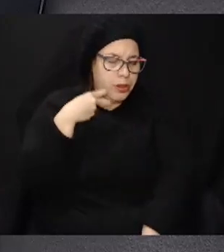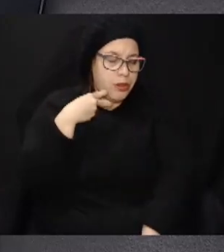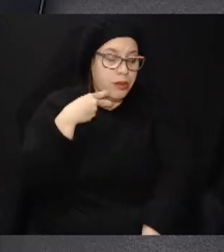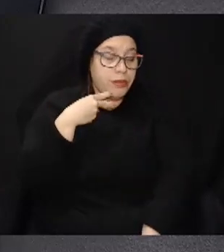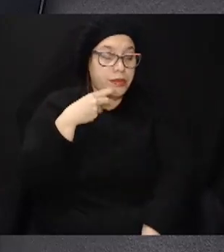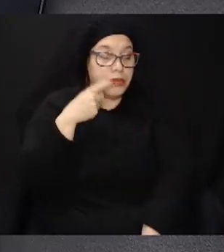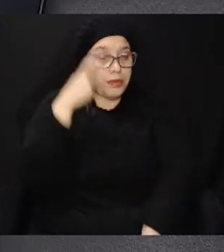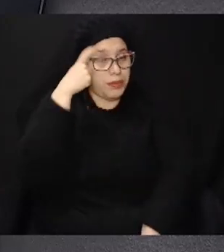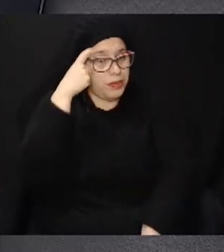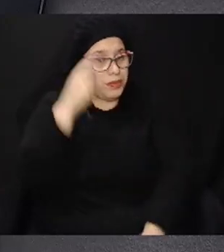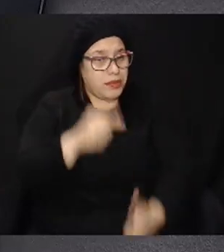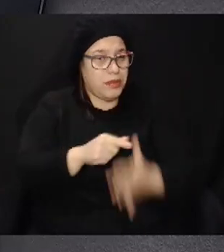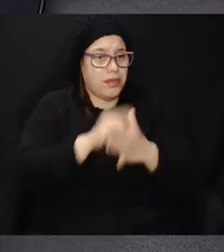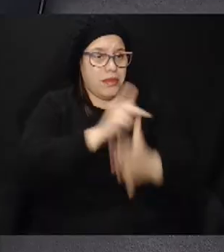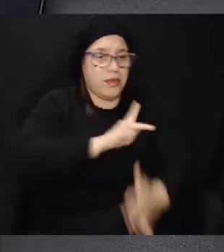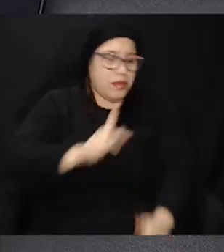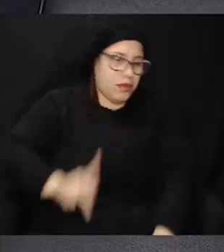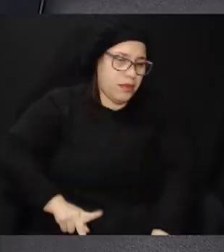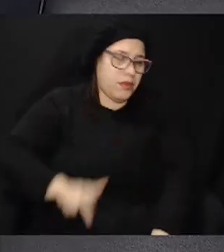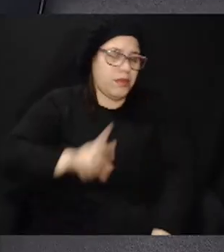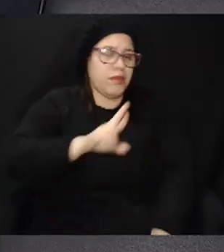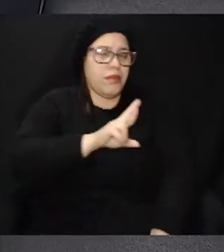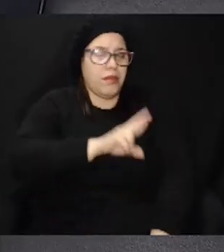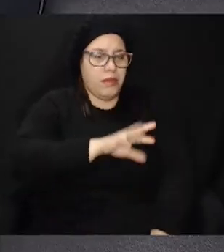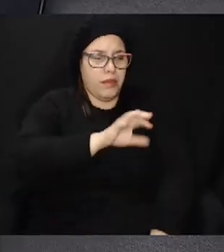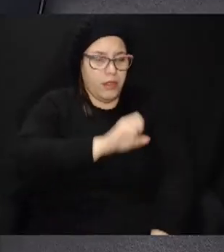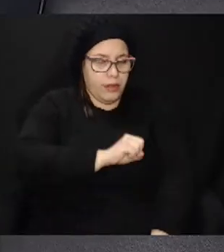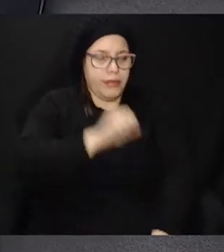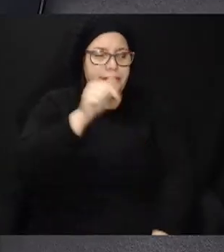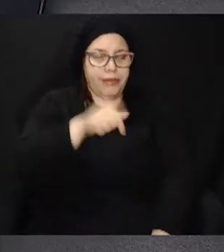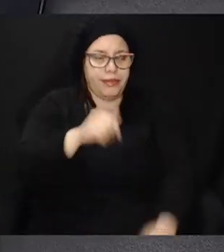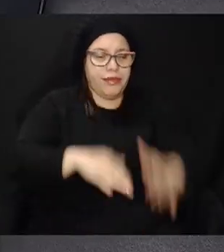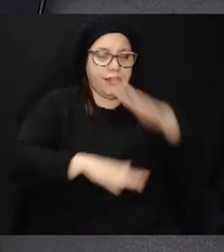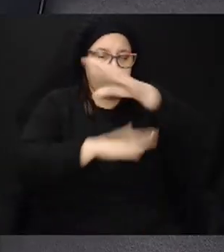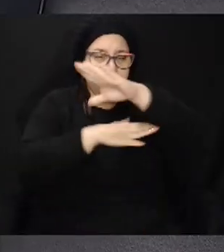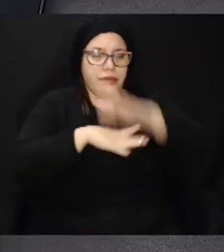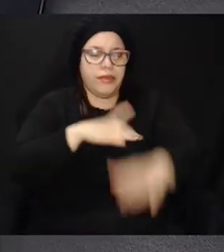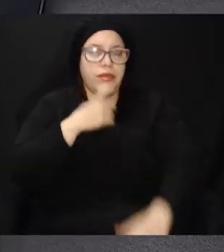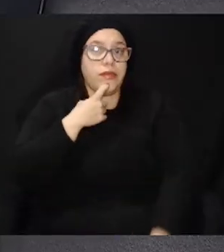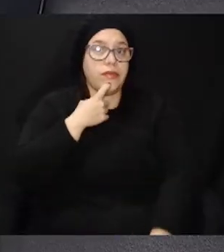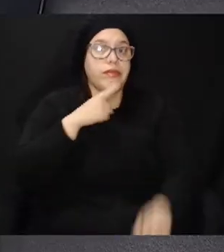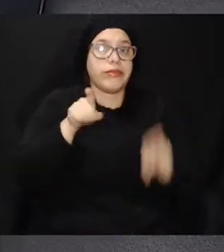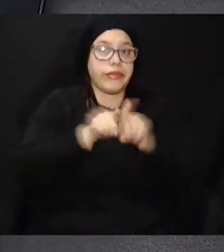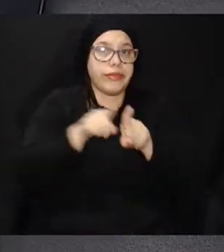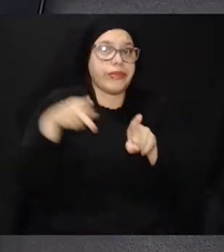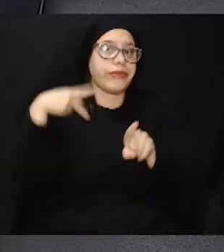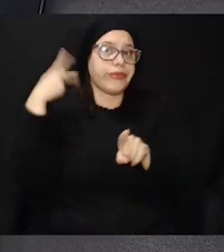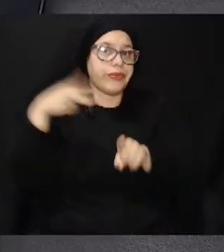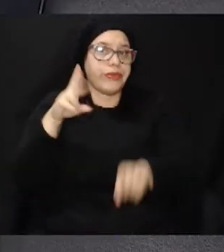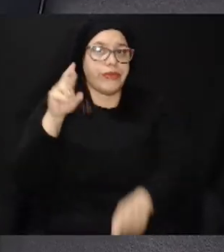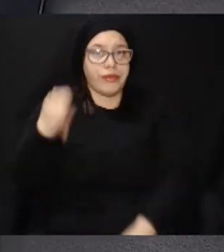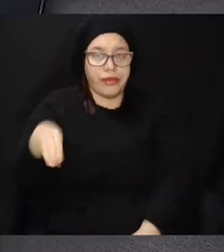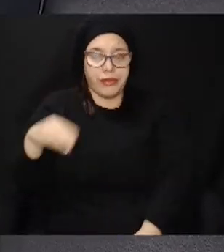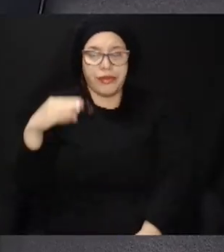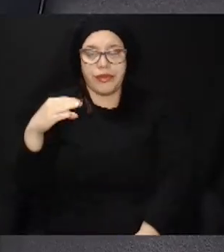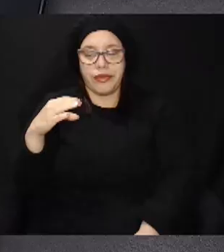pelo presidente Rossini, que é presidente daqui da Câmara Municipal de Campinas e do Parlamento Metropolitano.